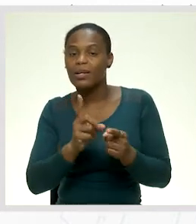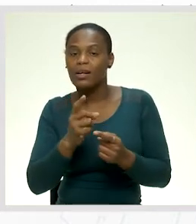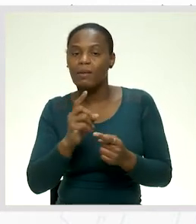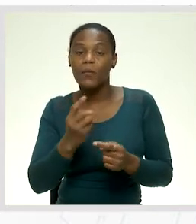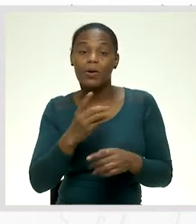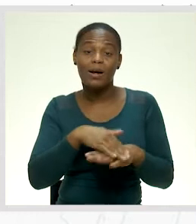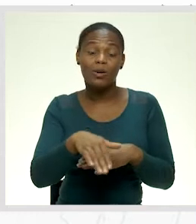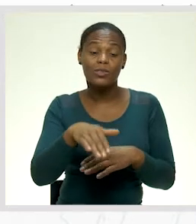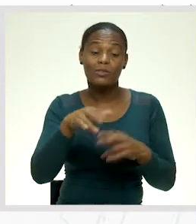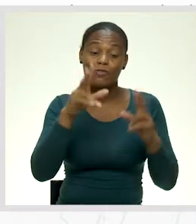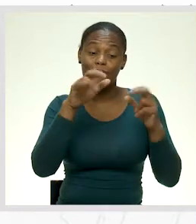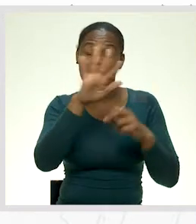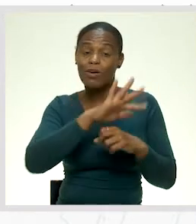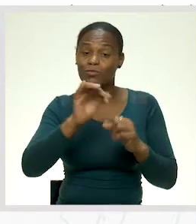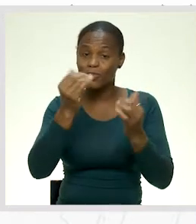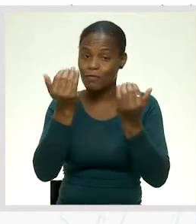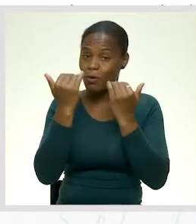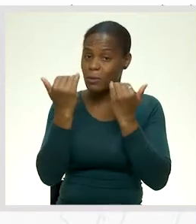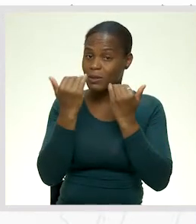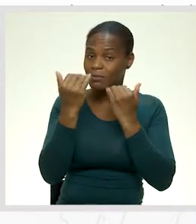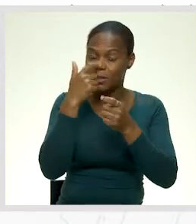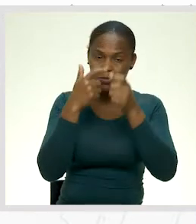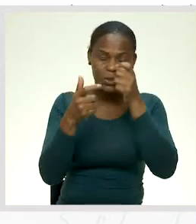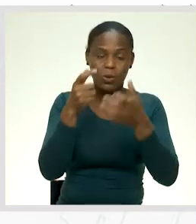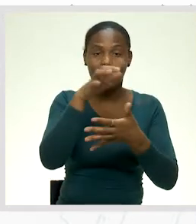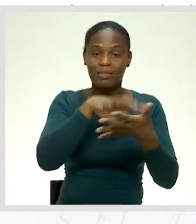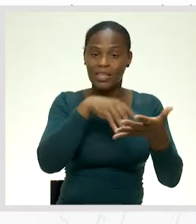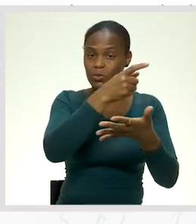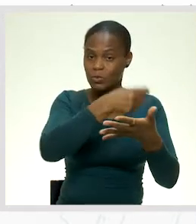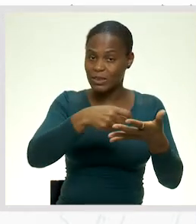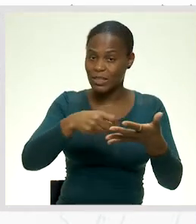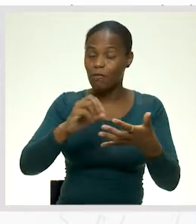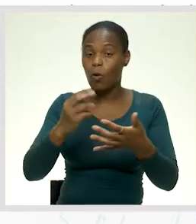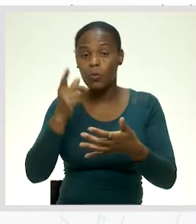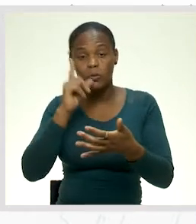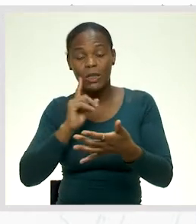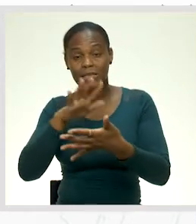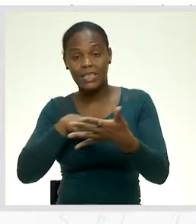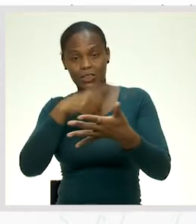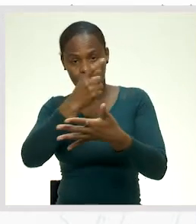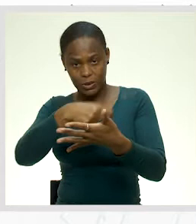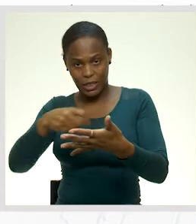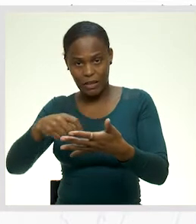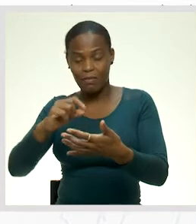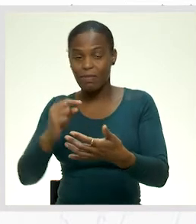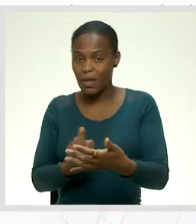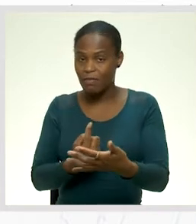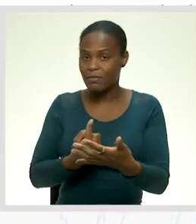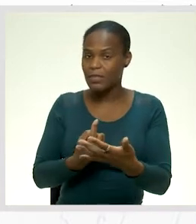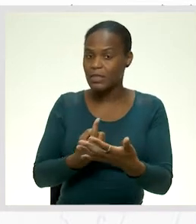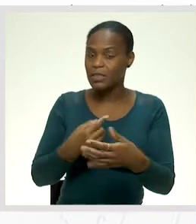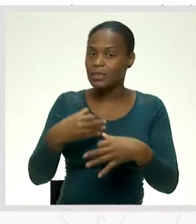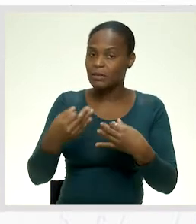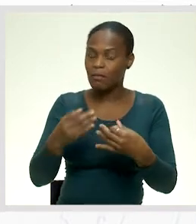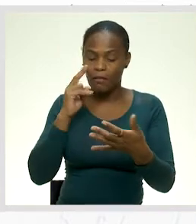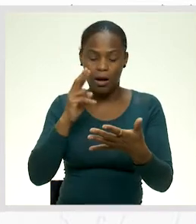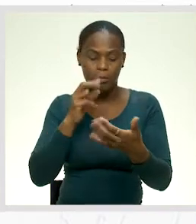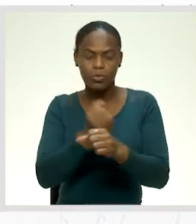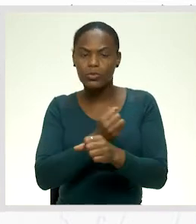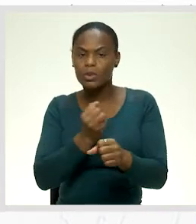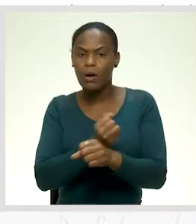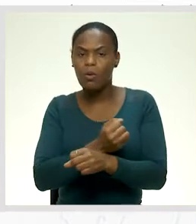informativo, o autor ou a autora deve valer-se da produção de sentidos